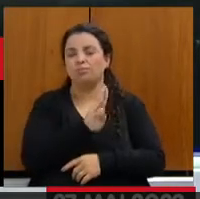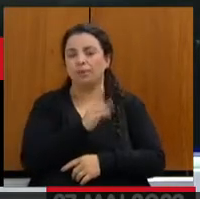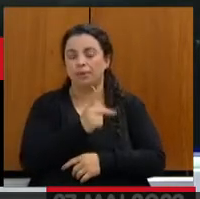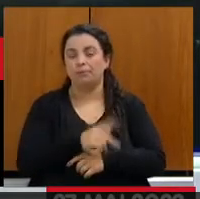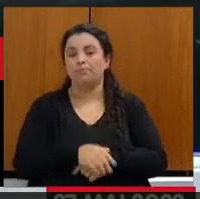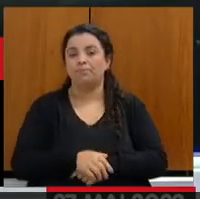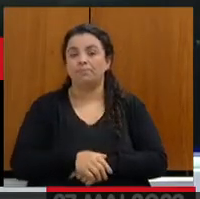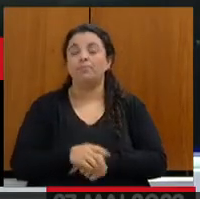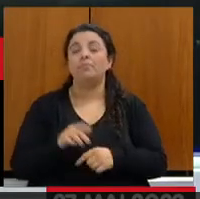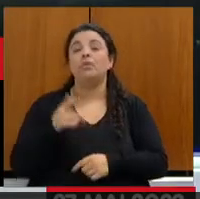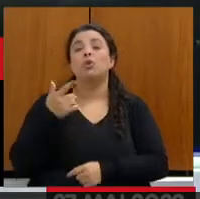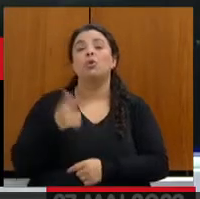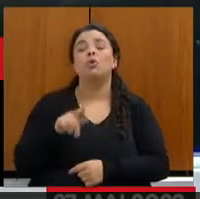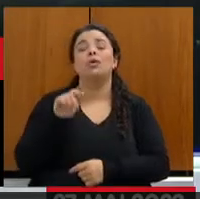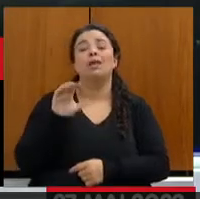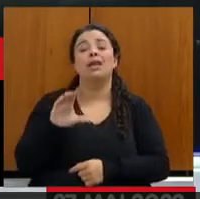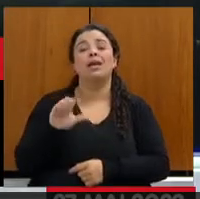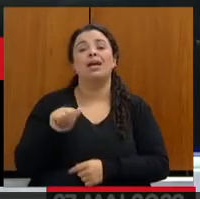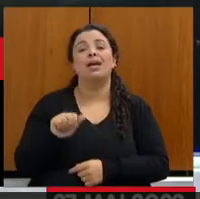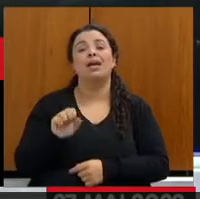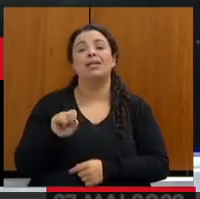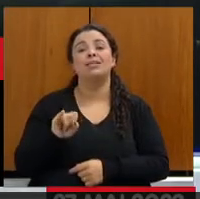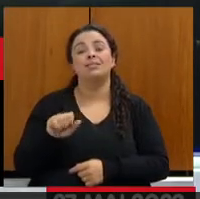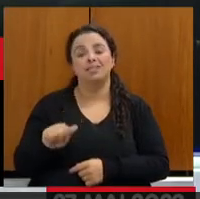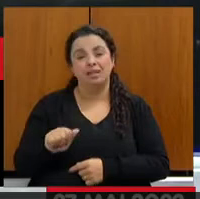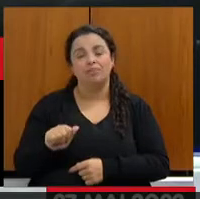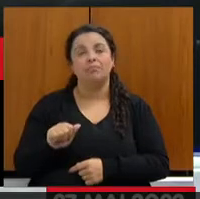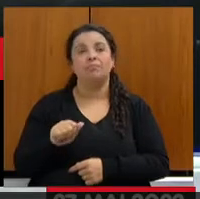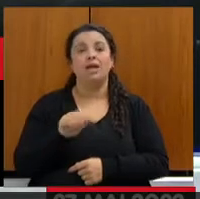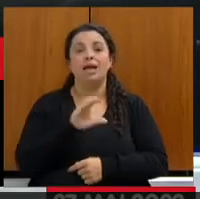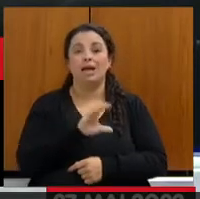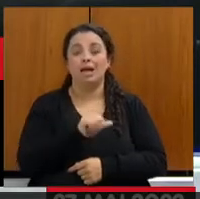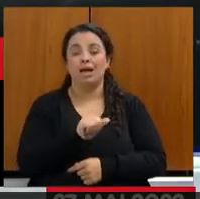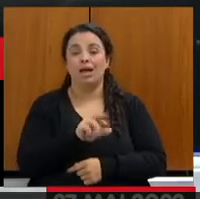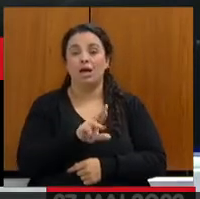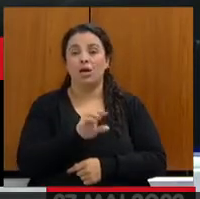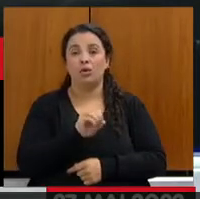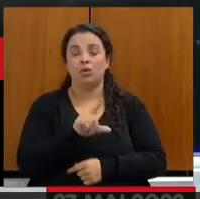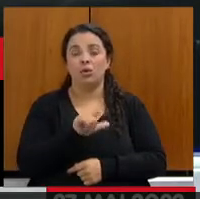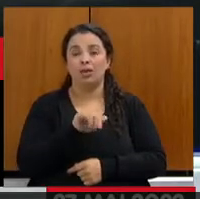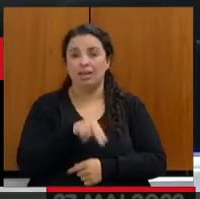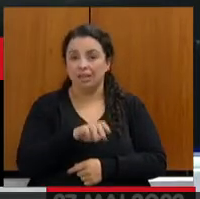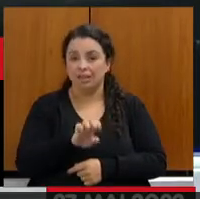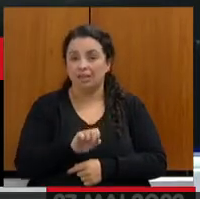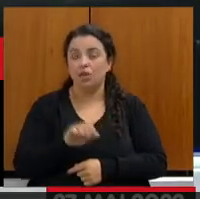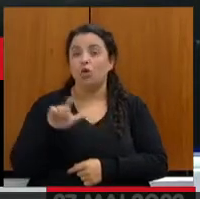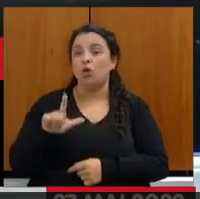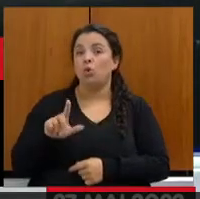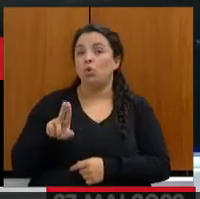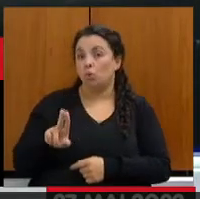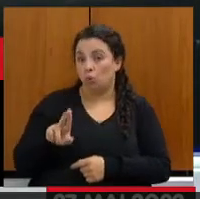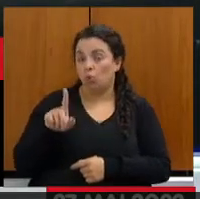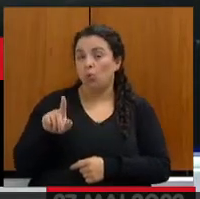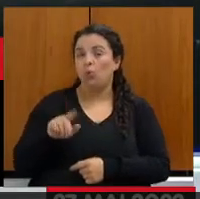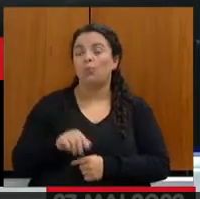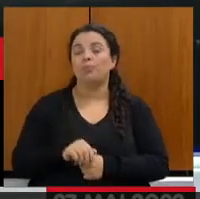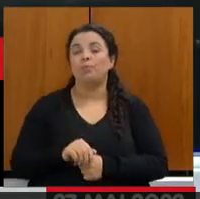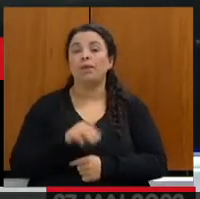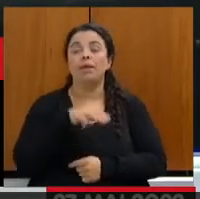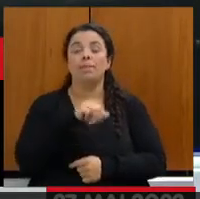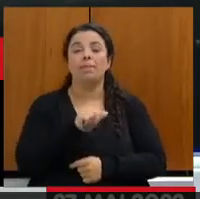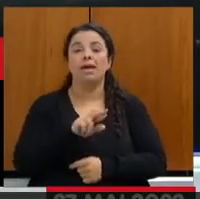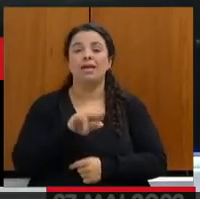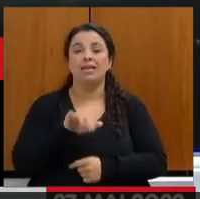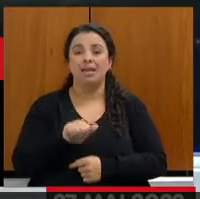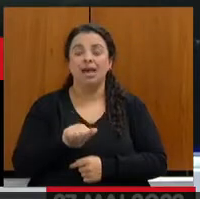também Cássia Santos Caroline Oi Lu Baobá Maria Alves de